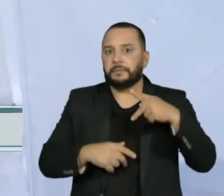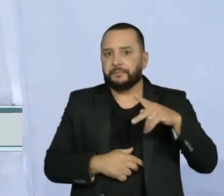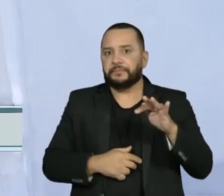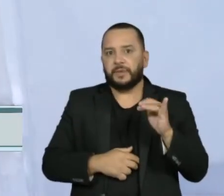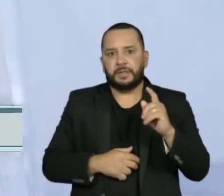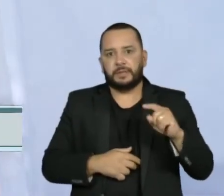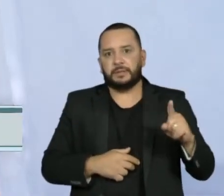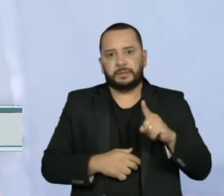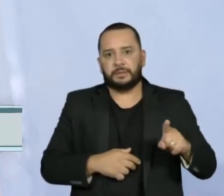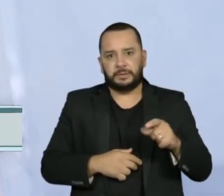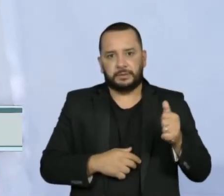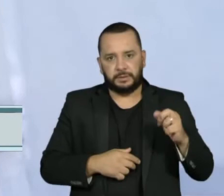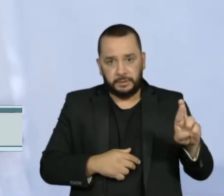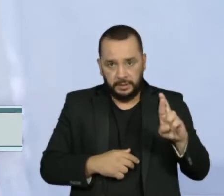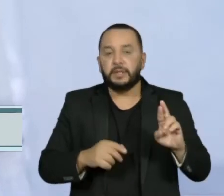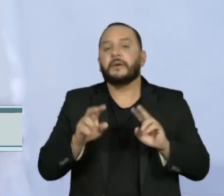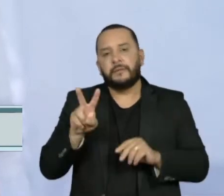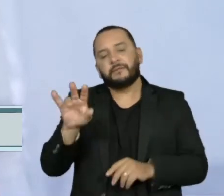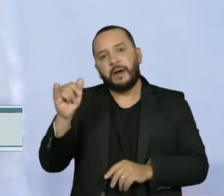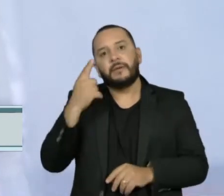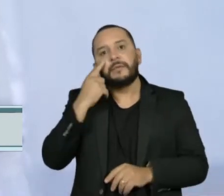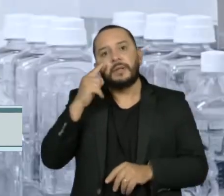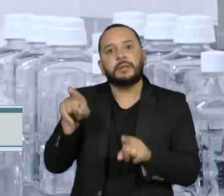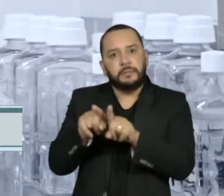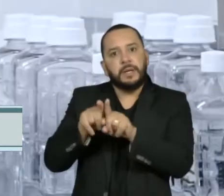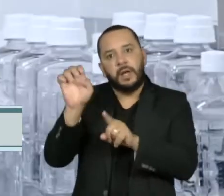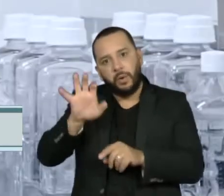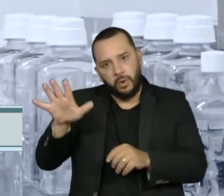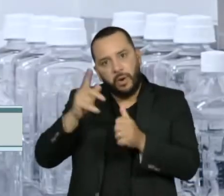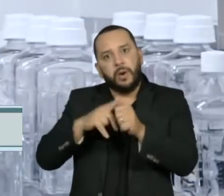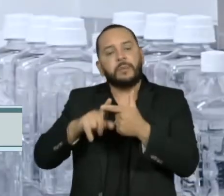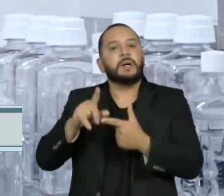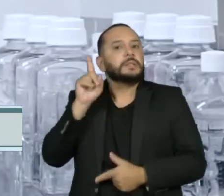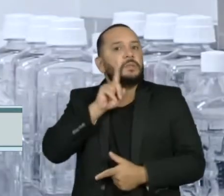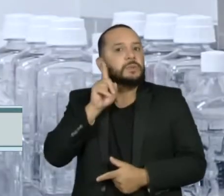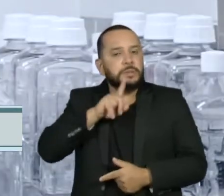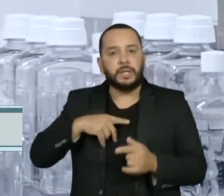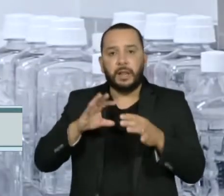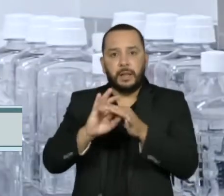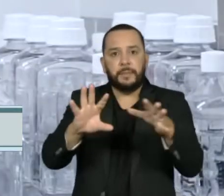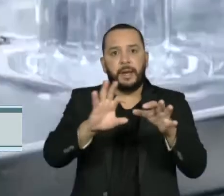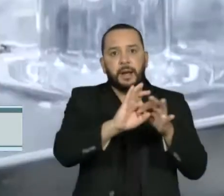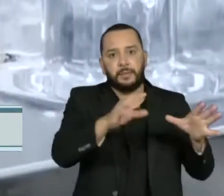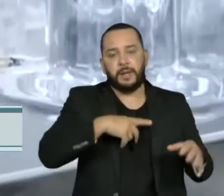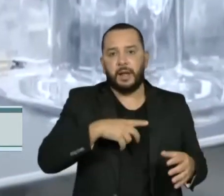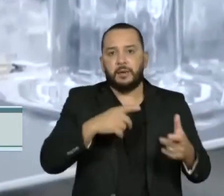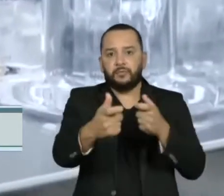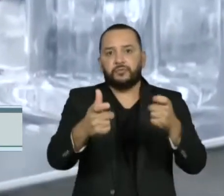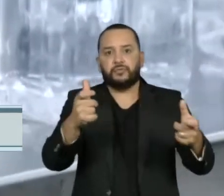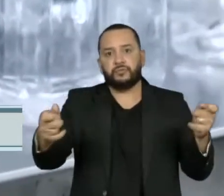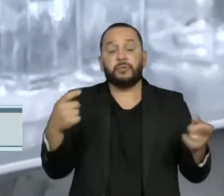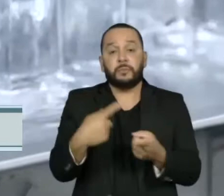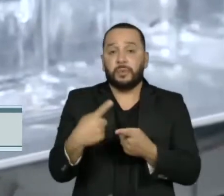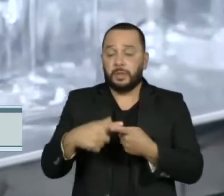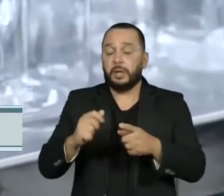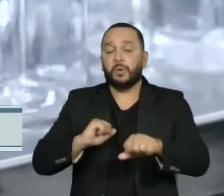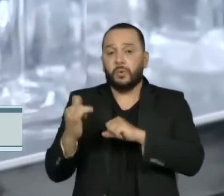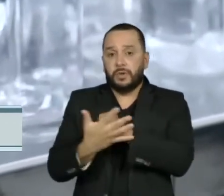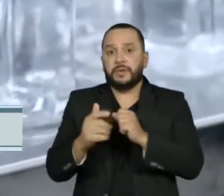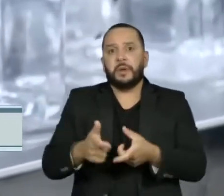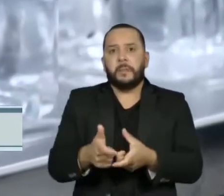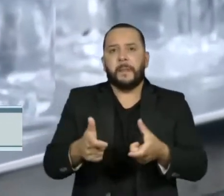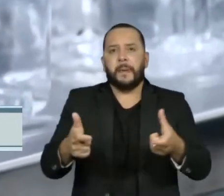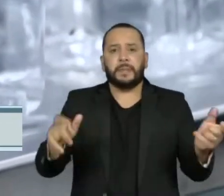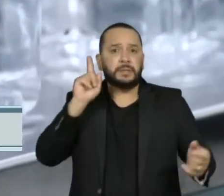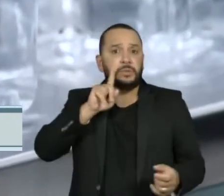com agências reguladoras na Europa e no Reino Unido. Com o número de contágios aumentando nos Estados Unidos e no mundo, a pressão está